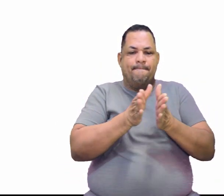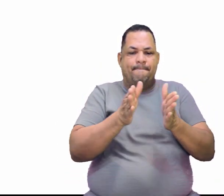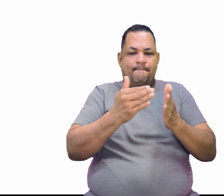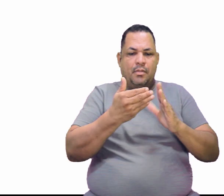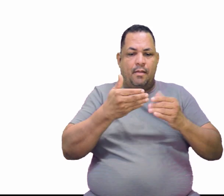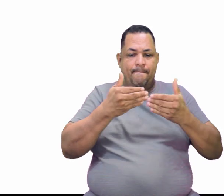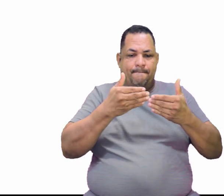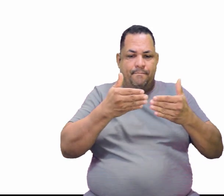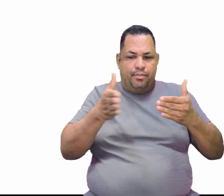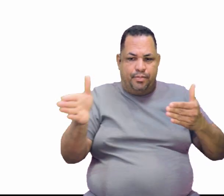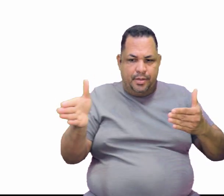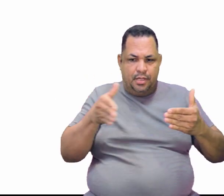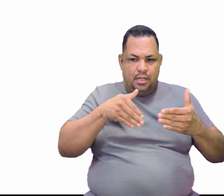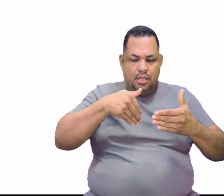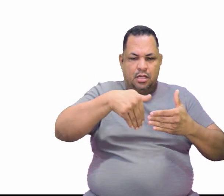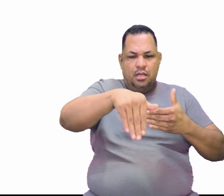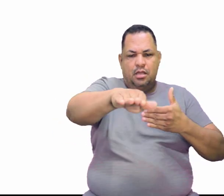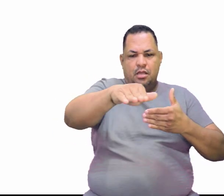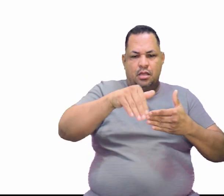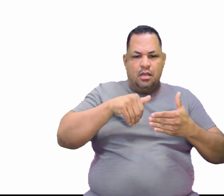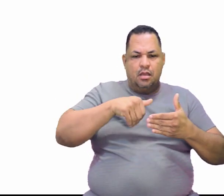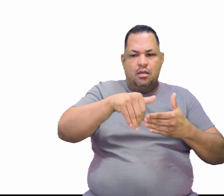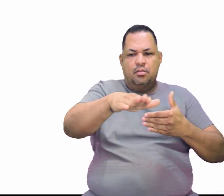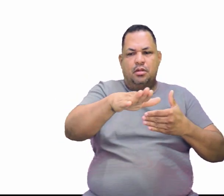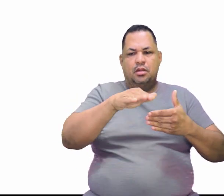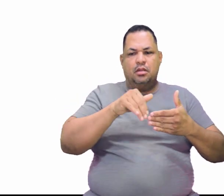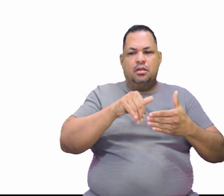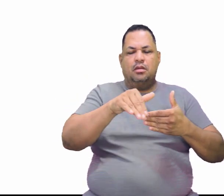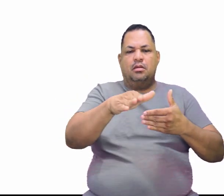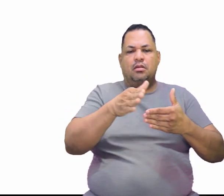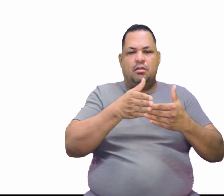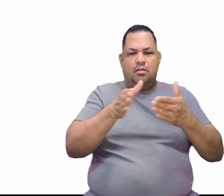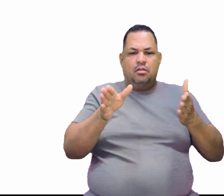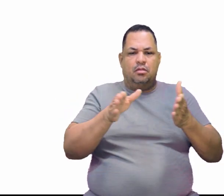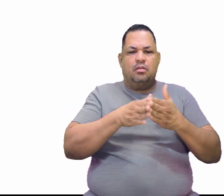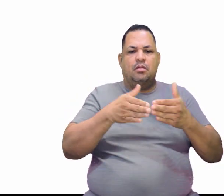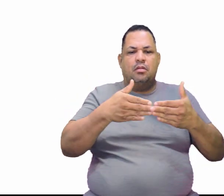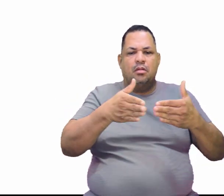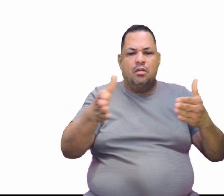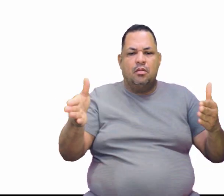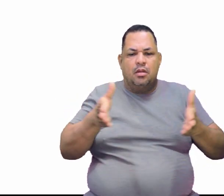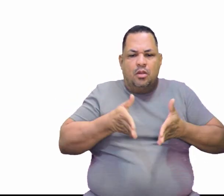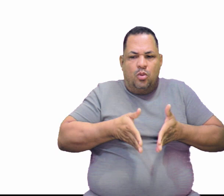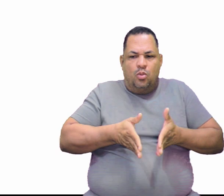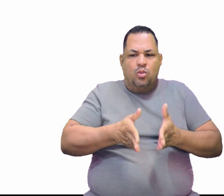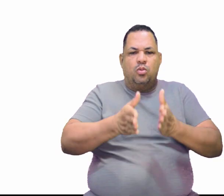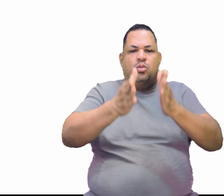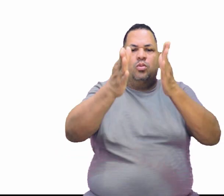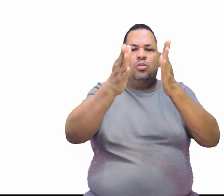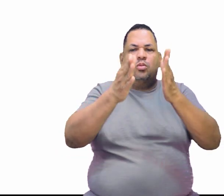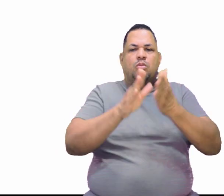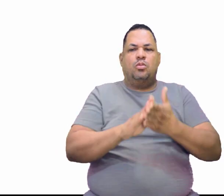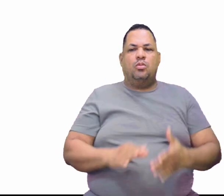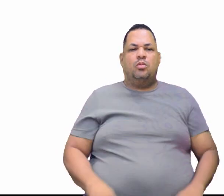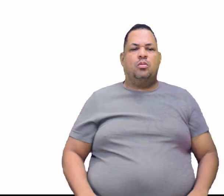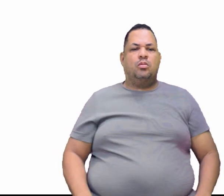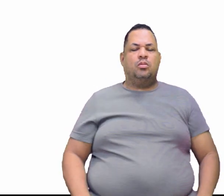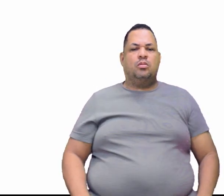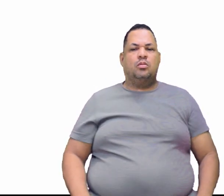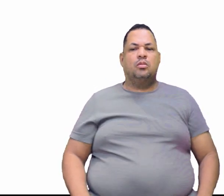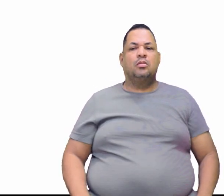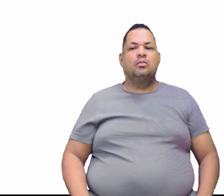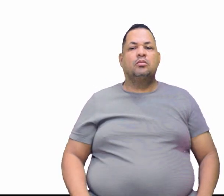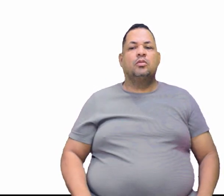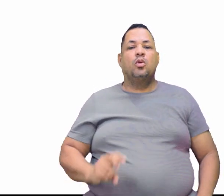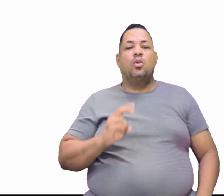canal para a embarcação passar. Abrir o canal. É isso.